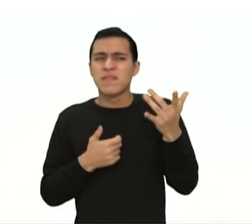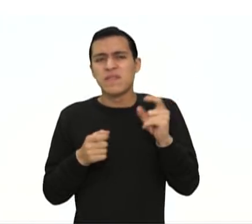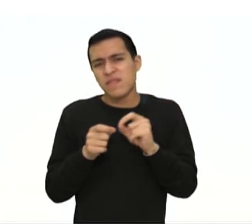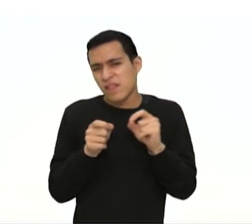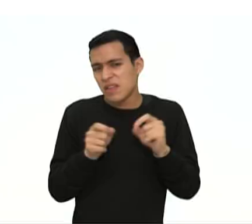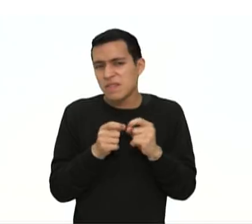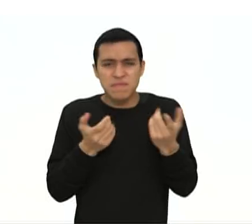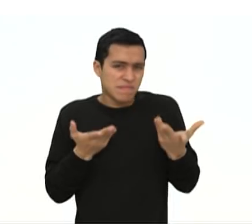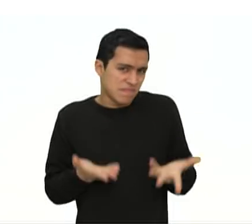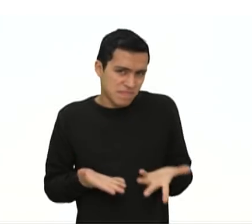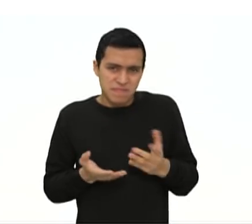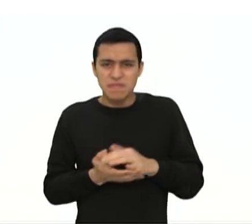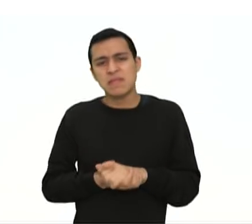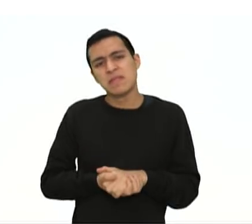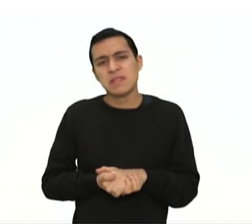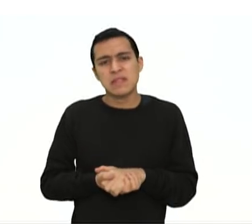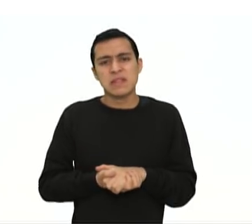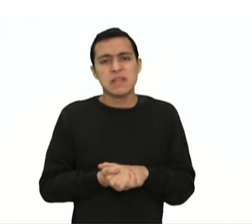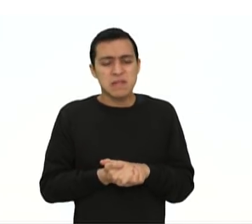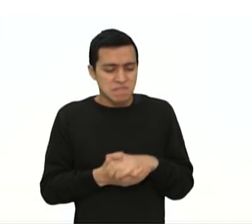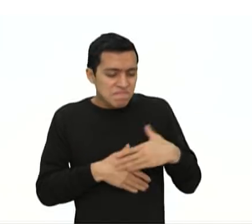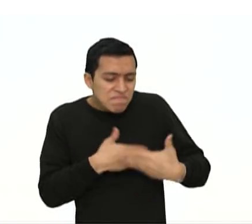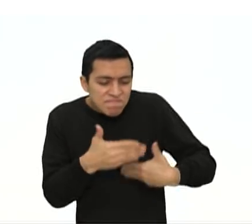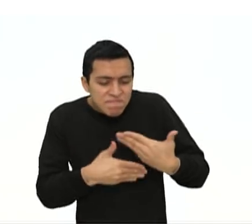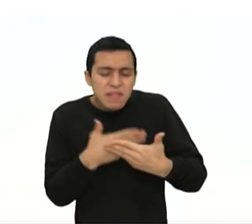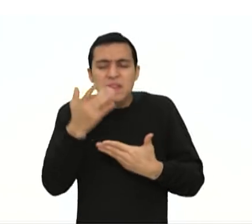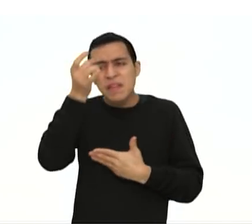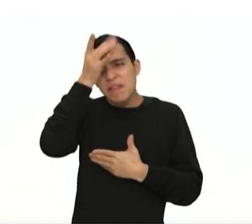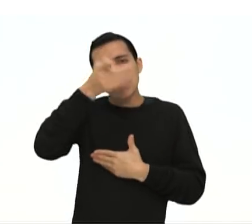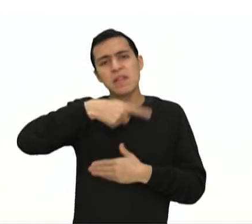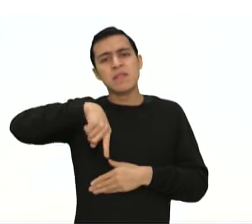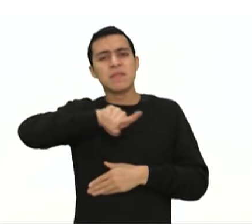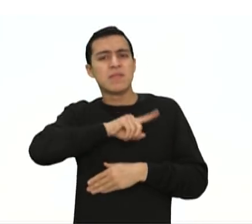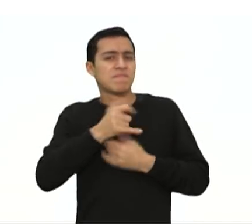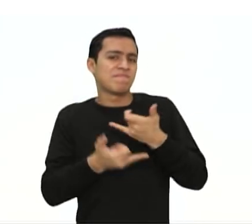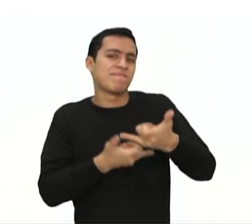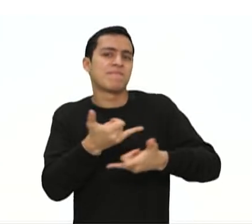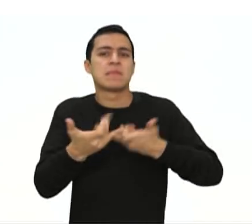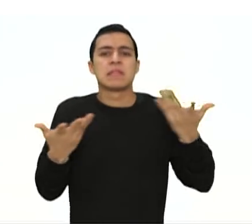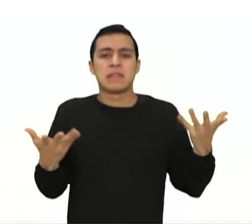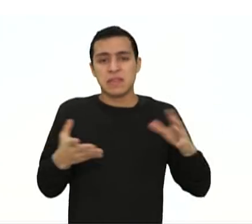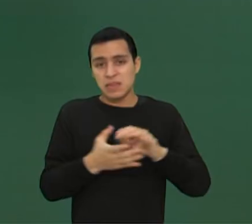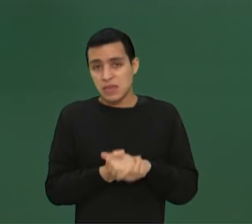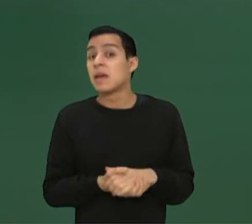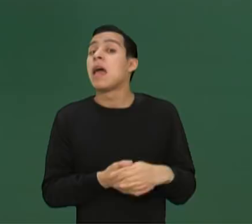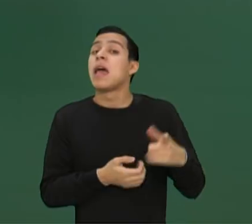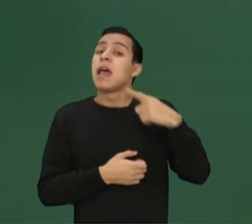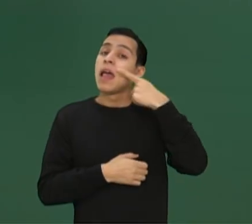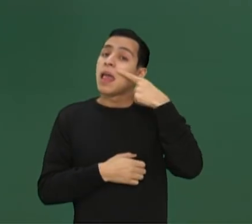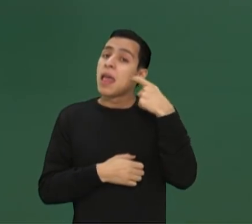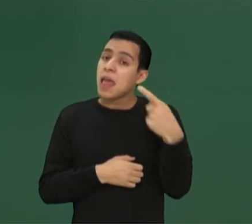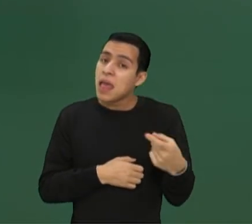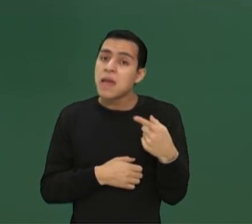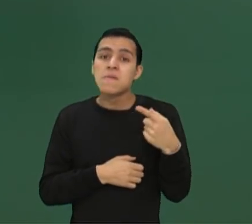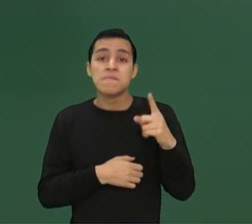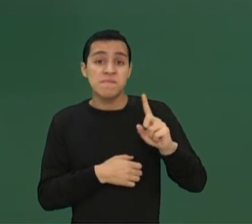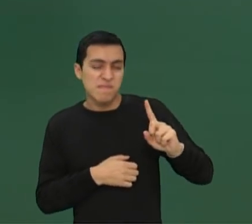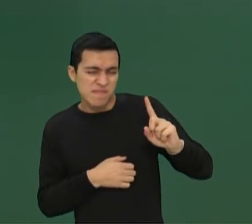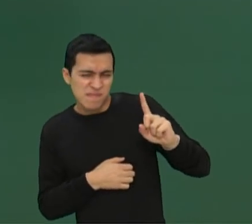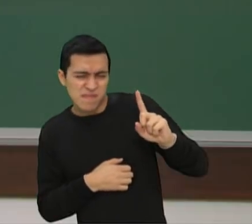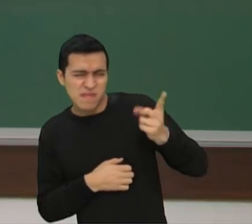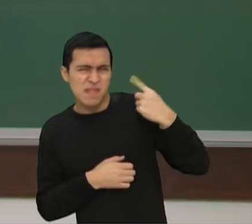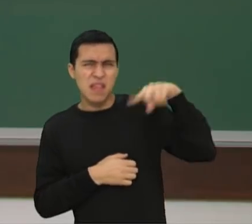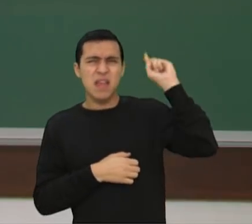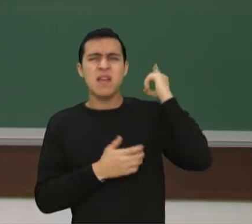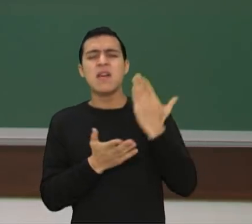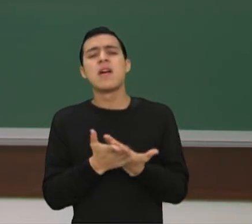de fazer uma produção do tabuleiro e para a gente estar jogando. O interessante, assim, na outra aula eu falei